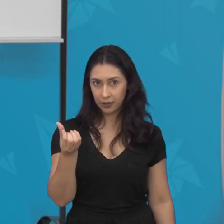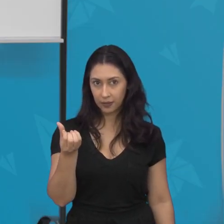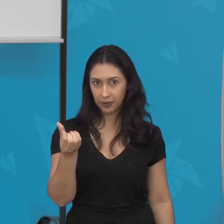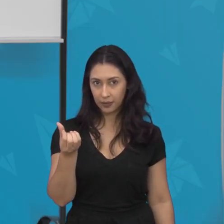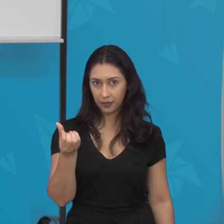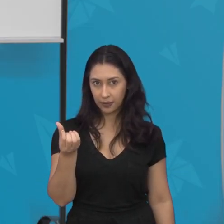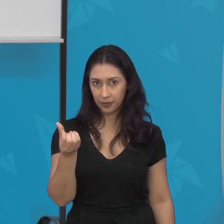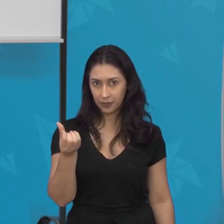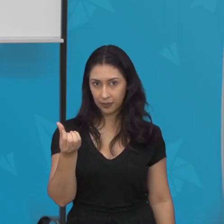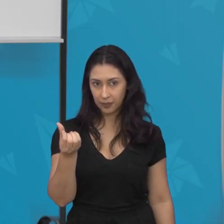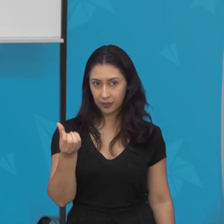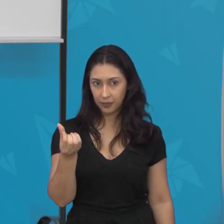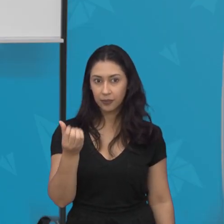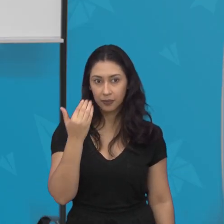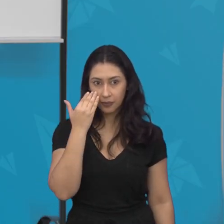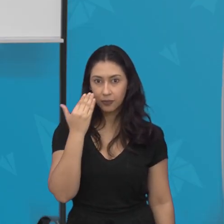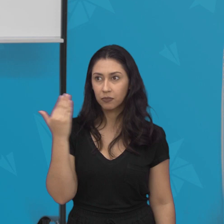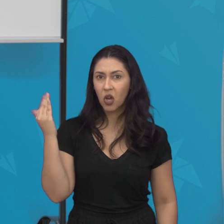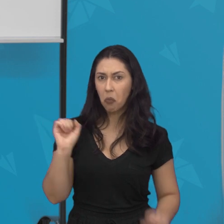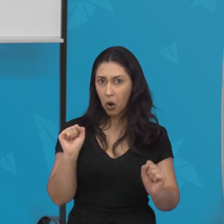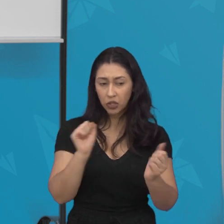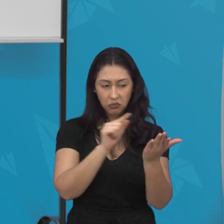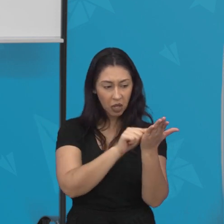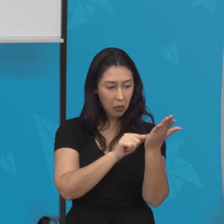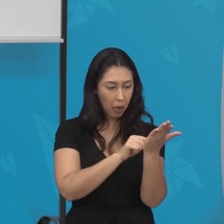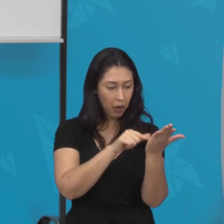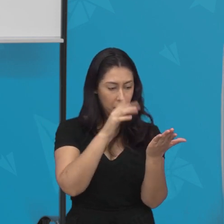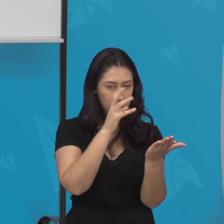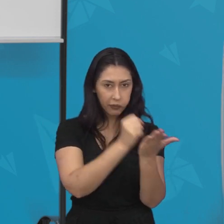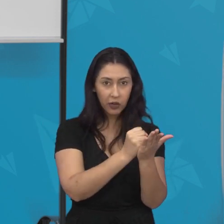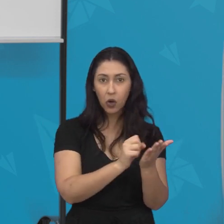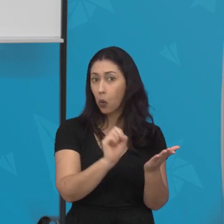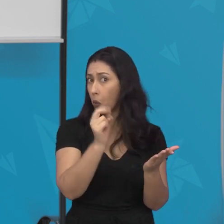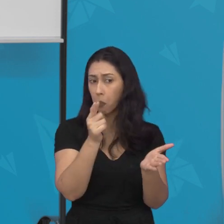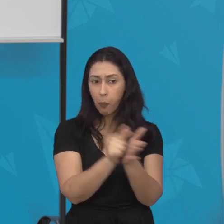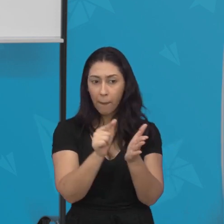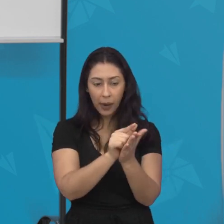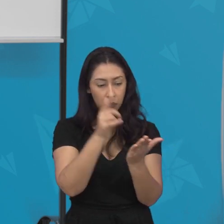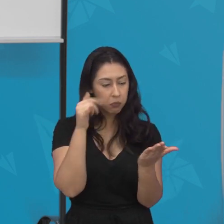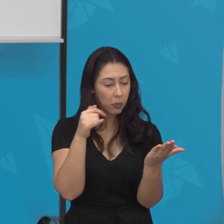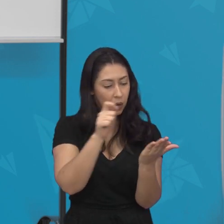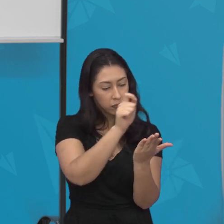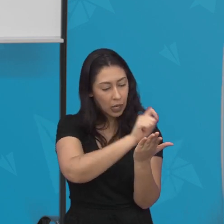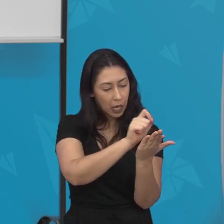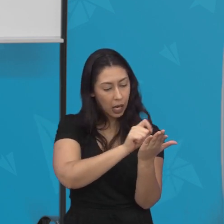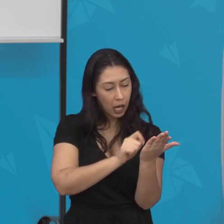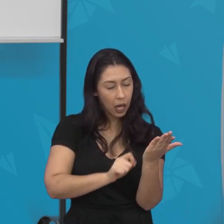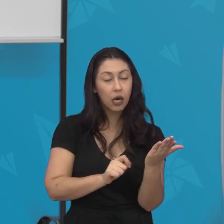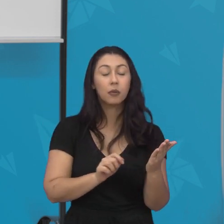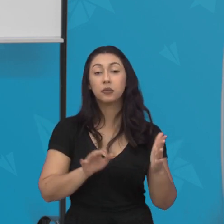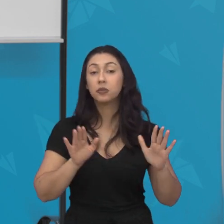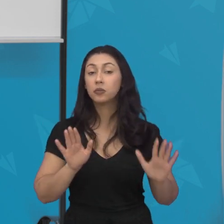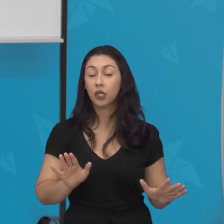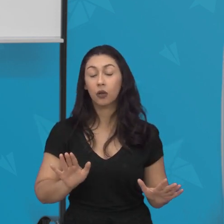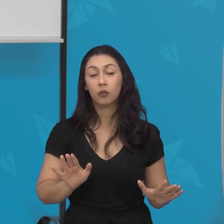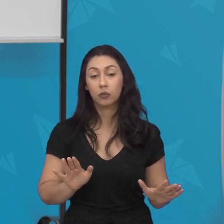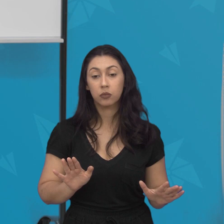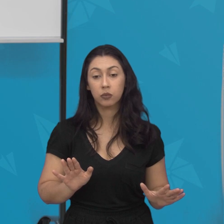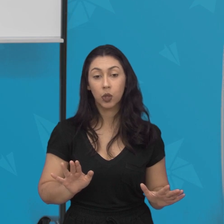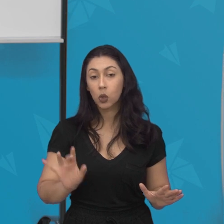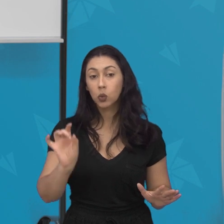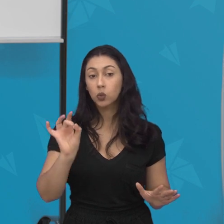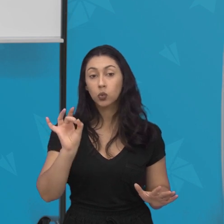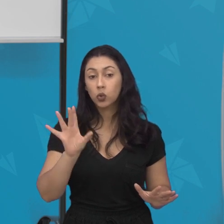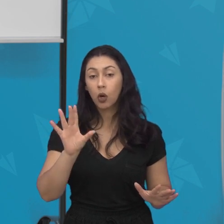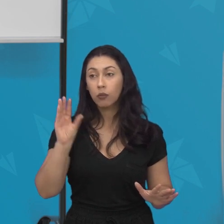136. Tranquilo? Vocês podem confirmar na calculadora aí, ou fazendo no papel mesmo, tudo bem? Reagindo aqui, então